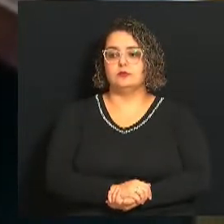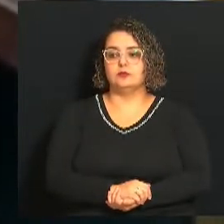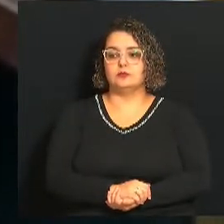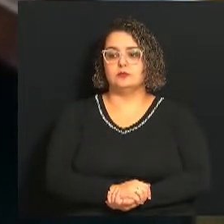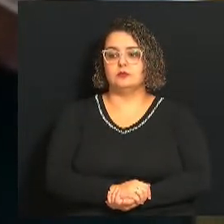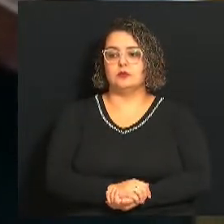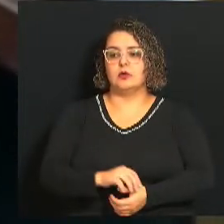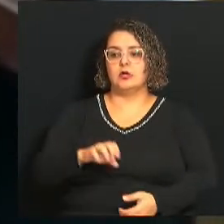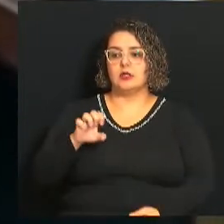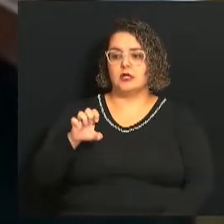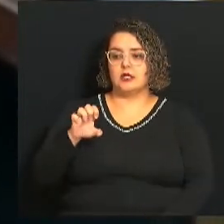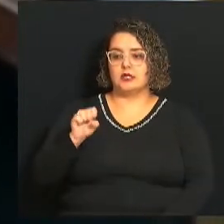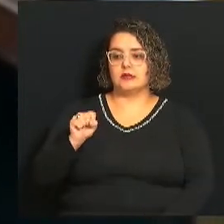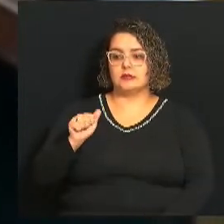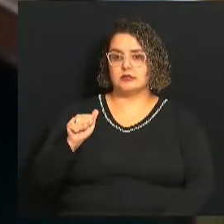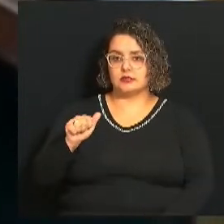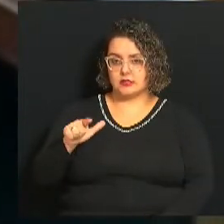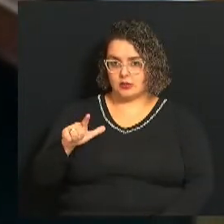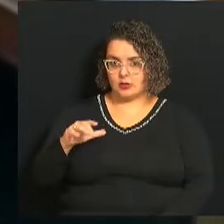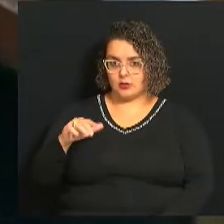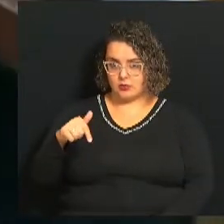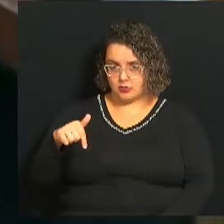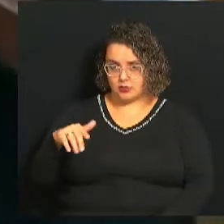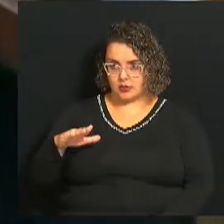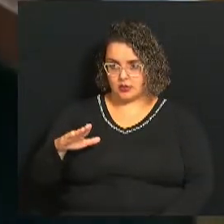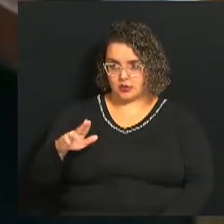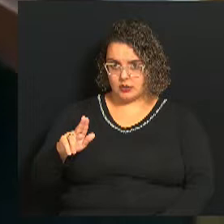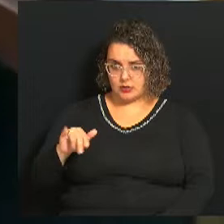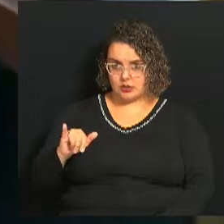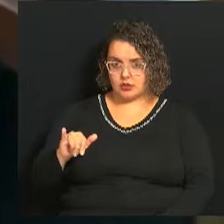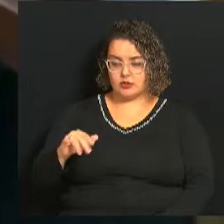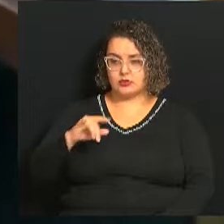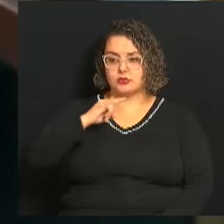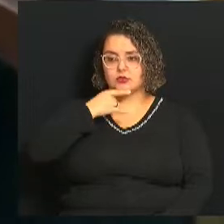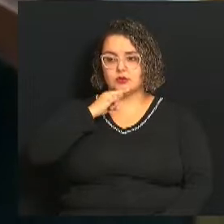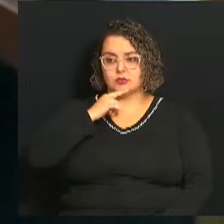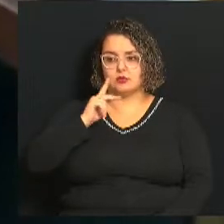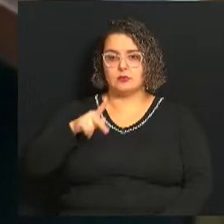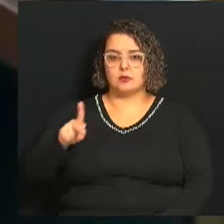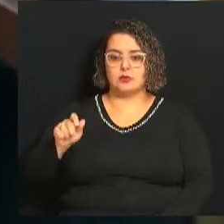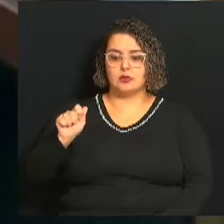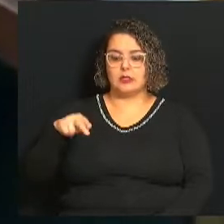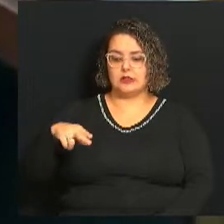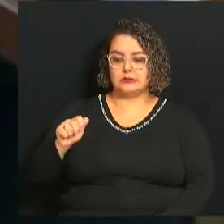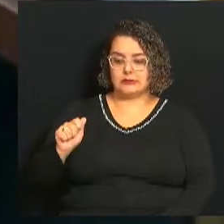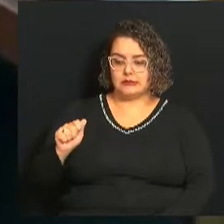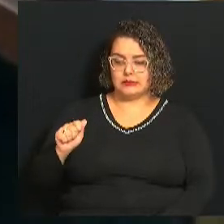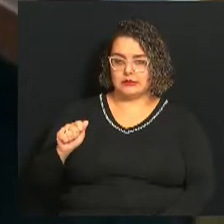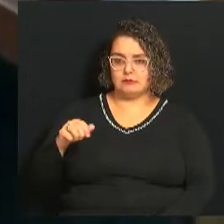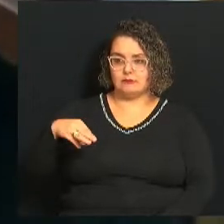de Piracicaba, pela professora Ana Maria